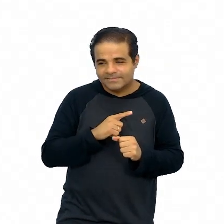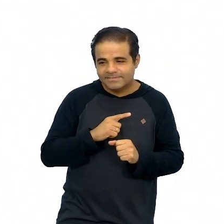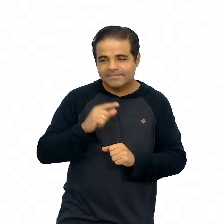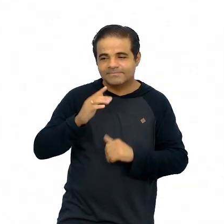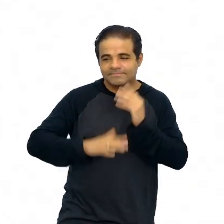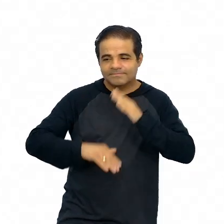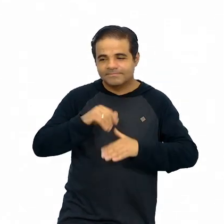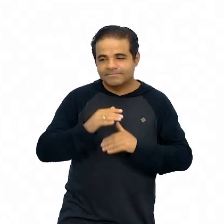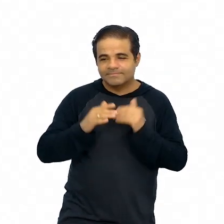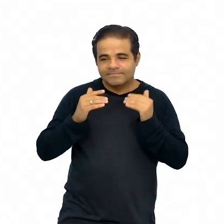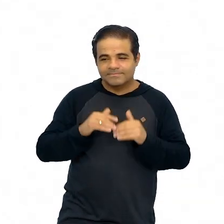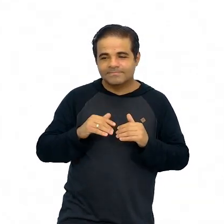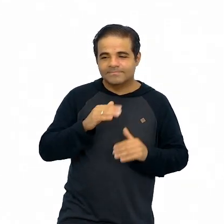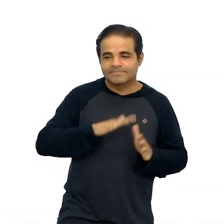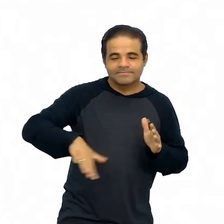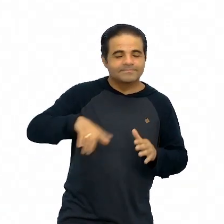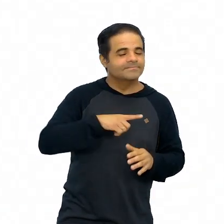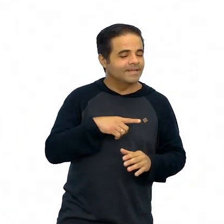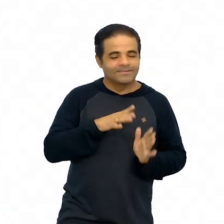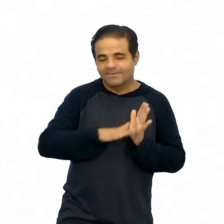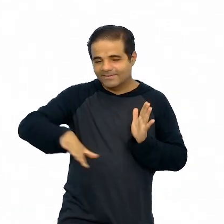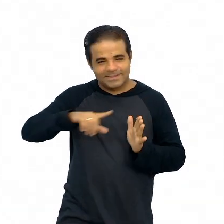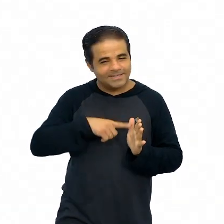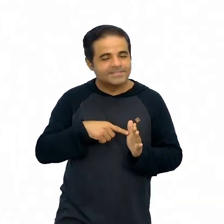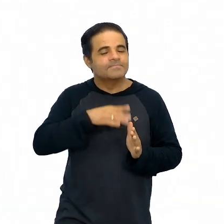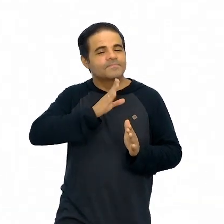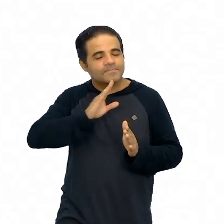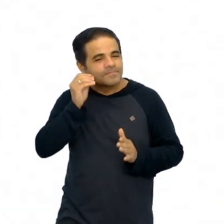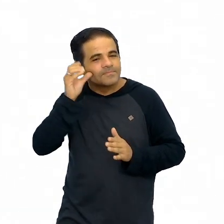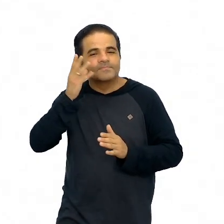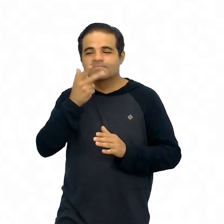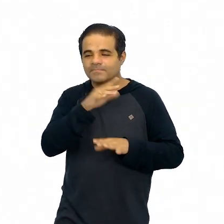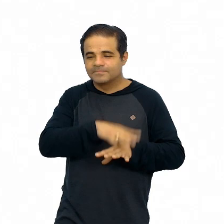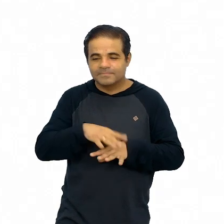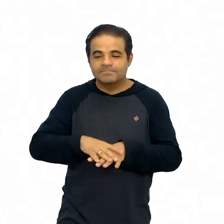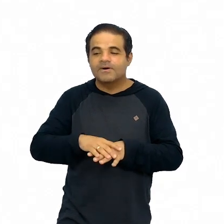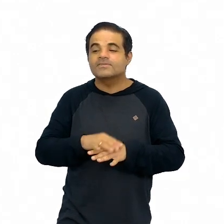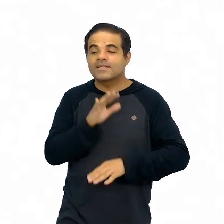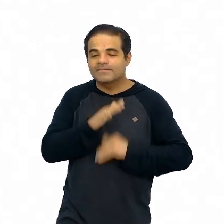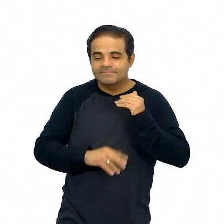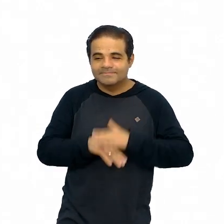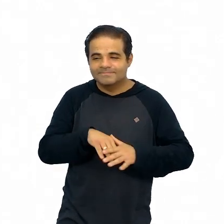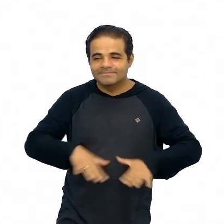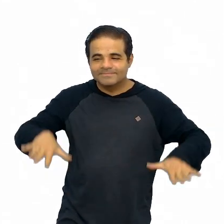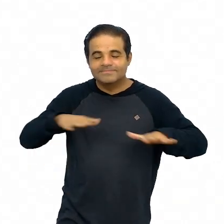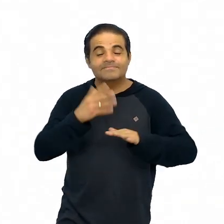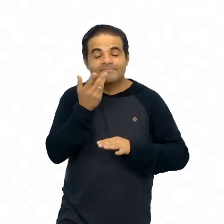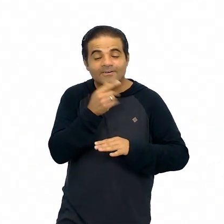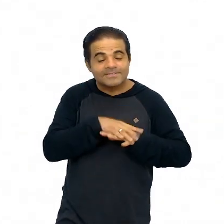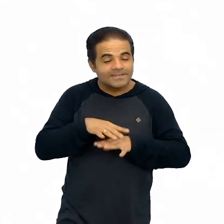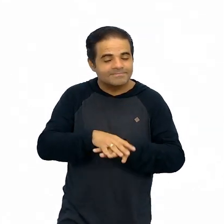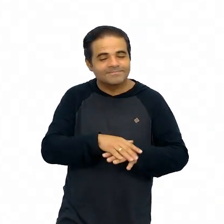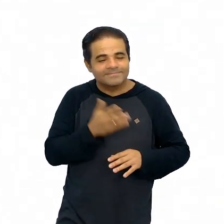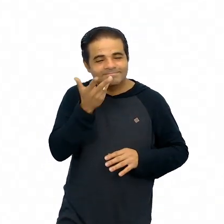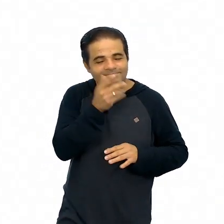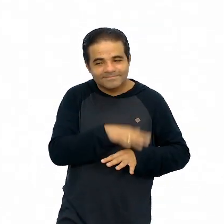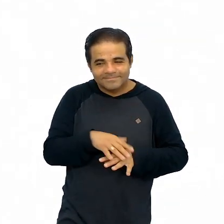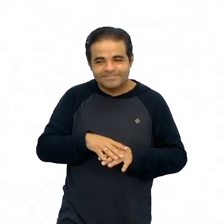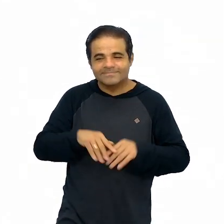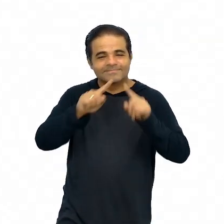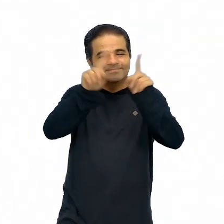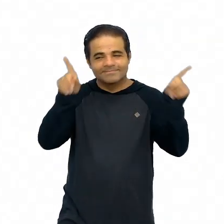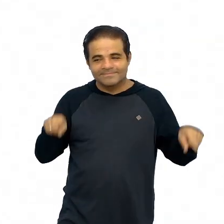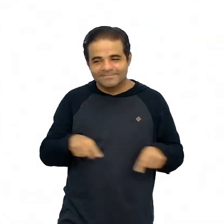e elaborar. Quais os objetos de conhecimento matemático envolvidos? Relações métricas do triângulo